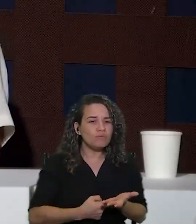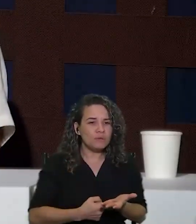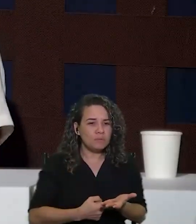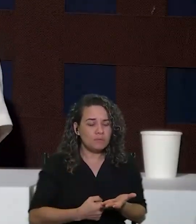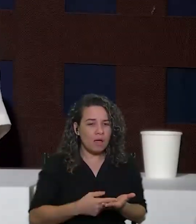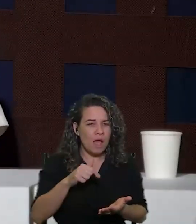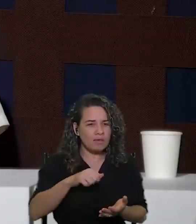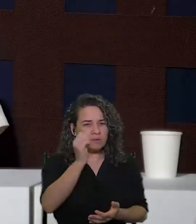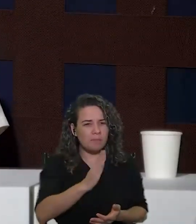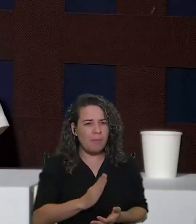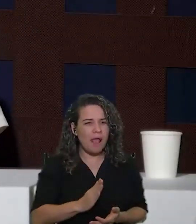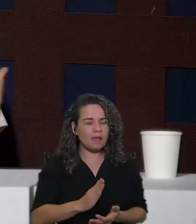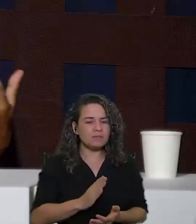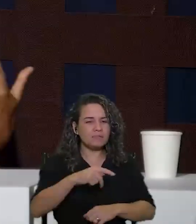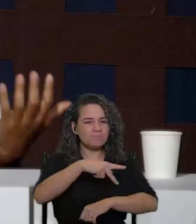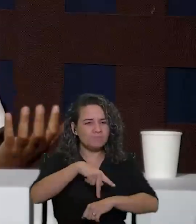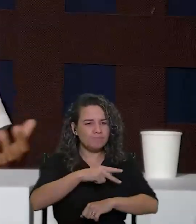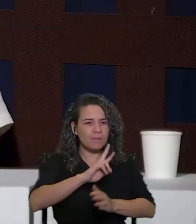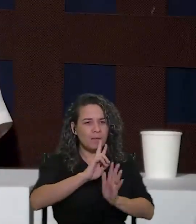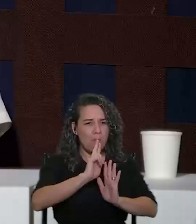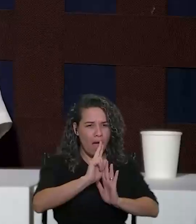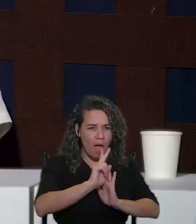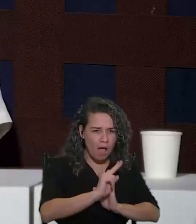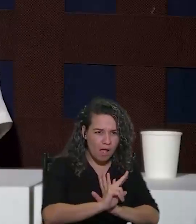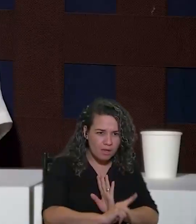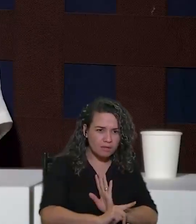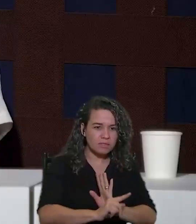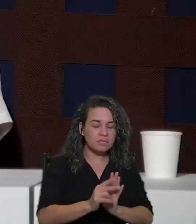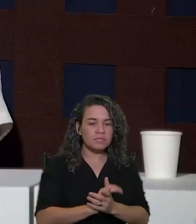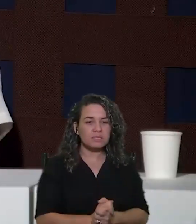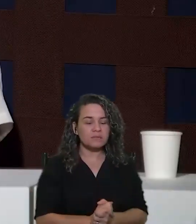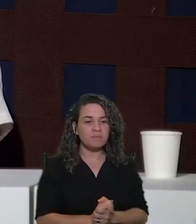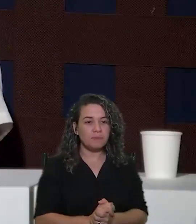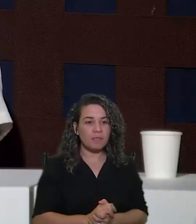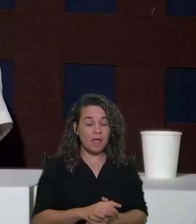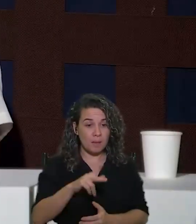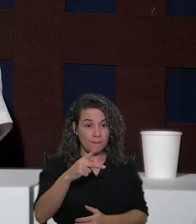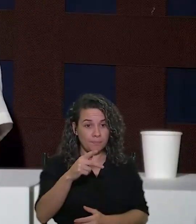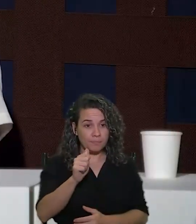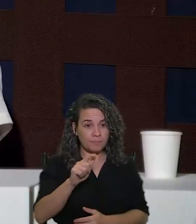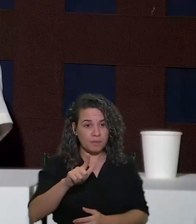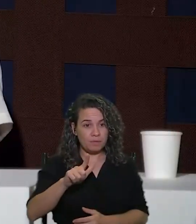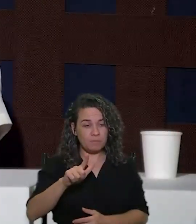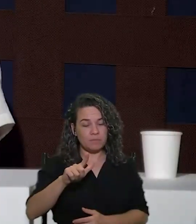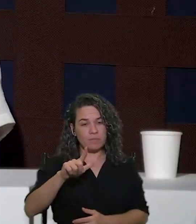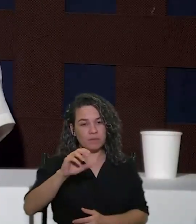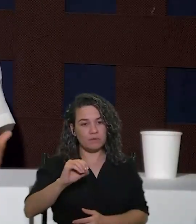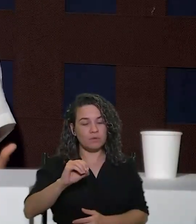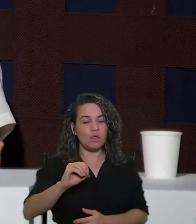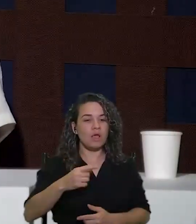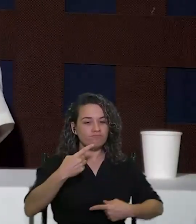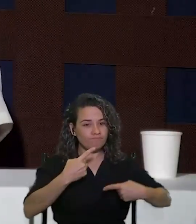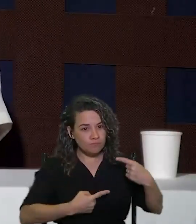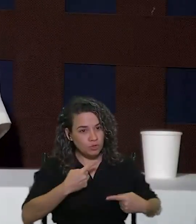diverso. Então, acho que é um primeiro momento, né, que o Paulo Scott corajosamente faz uma discussão, né, sobre as